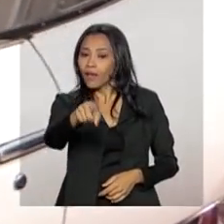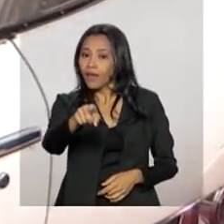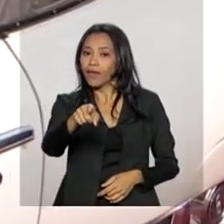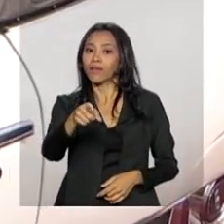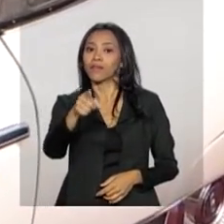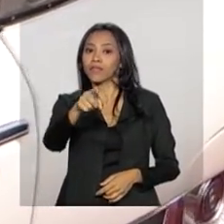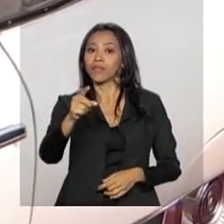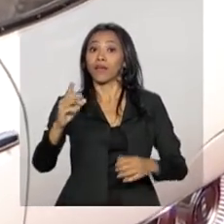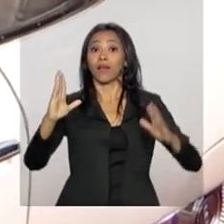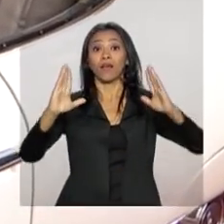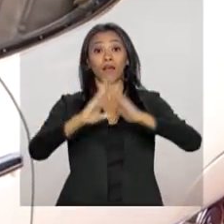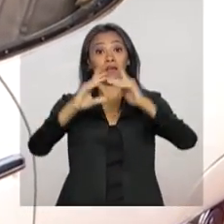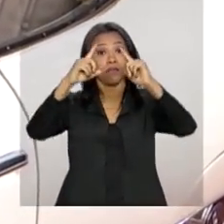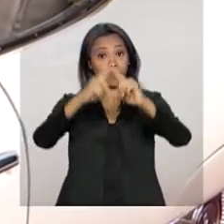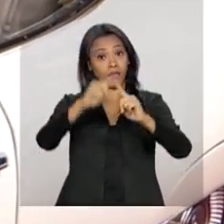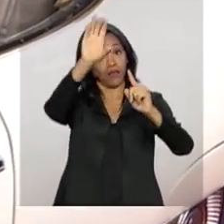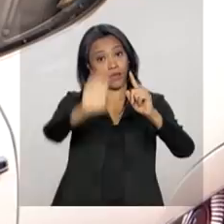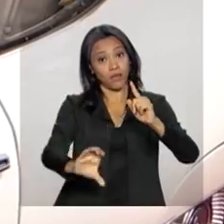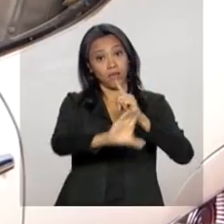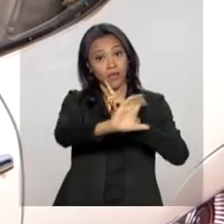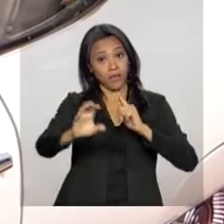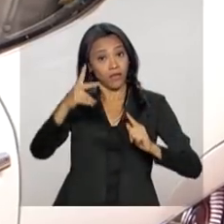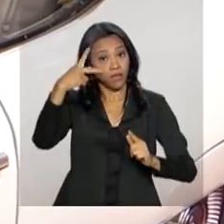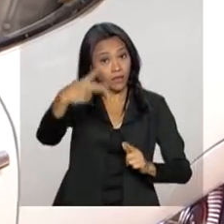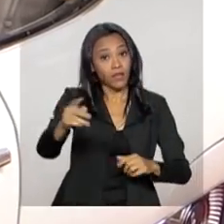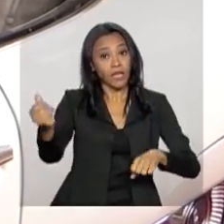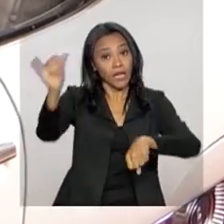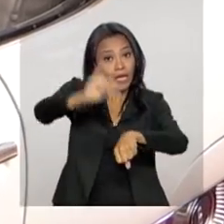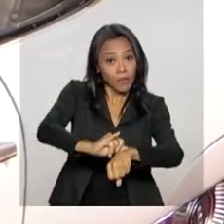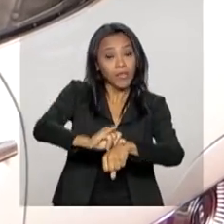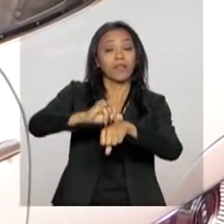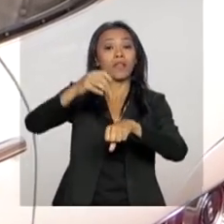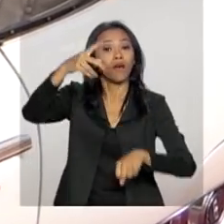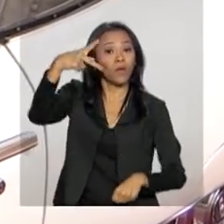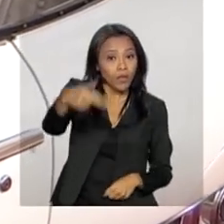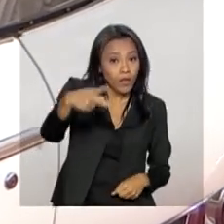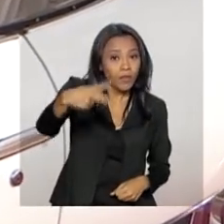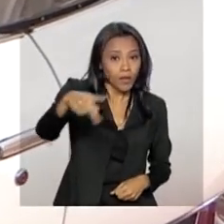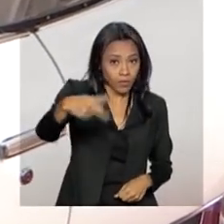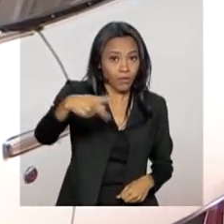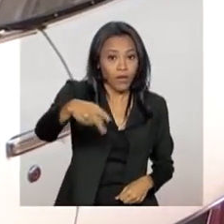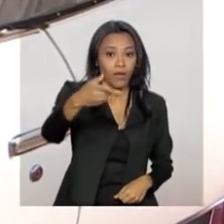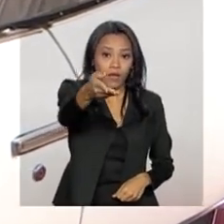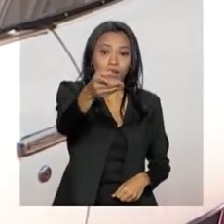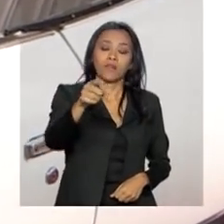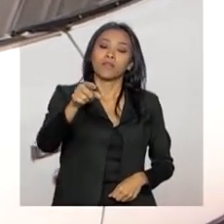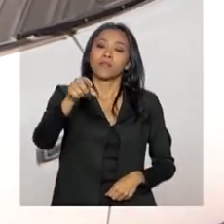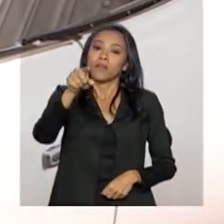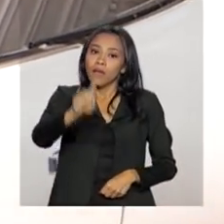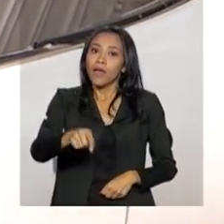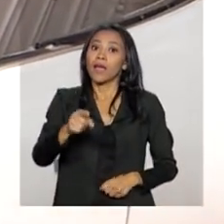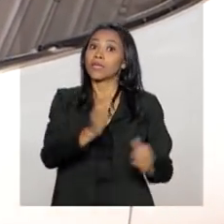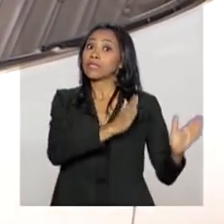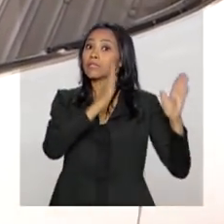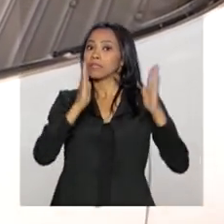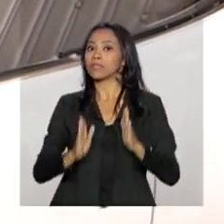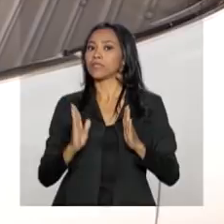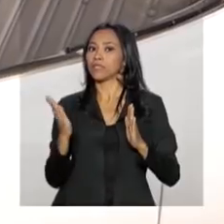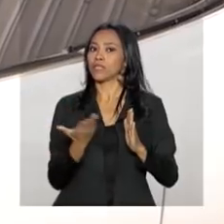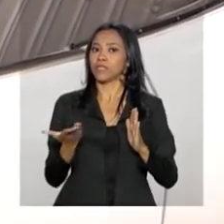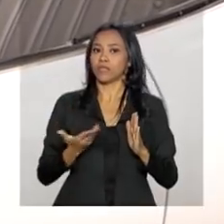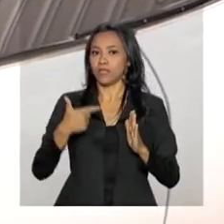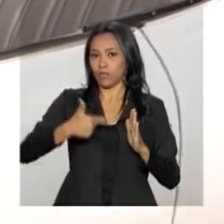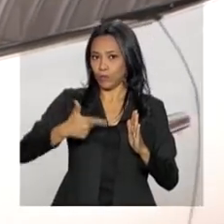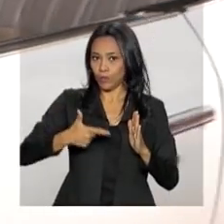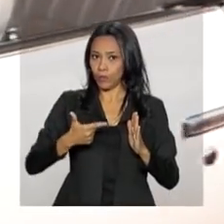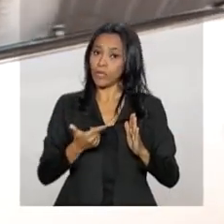a Catedral Metropolitana de Assunção é a segunda parte a segunda fase dessa cerimônia de posse eh a